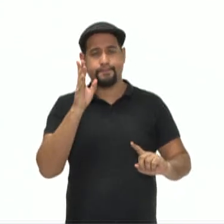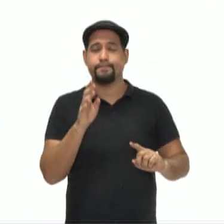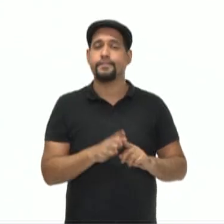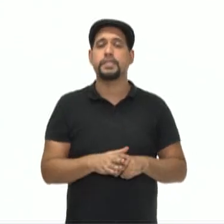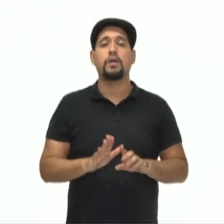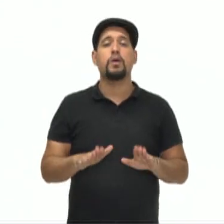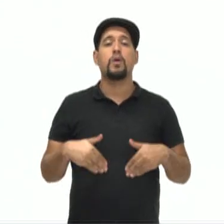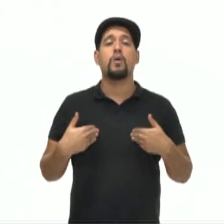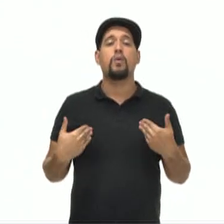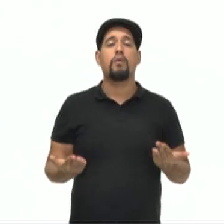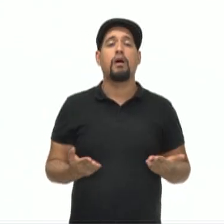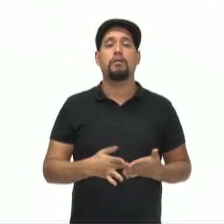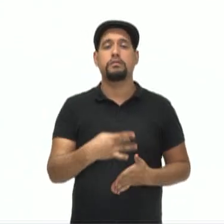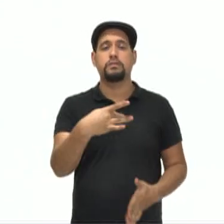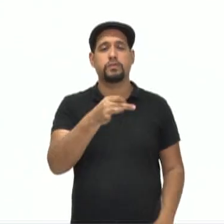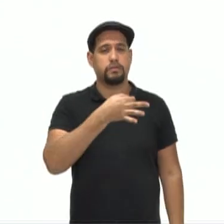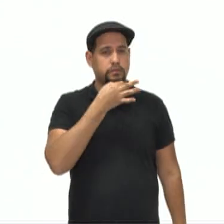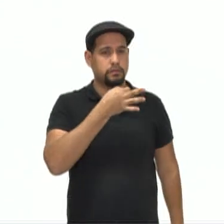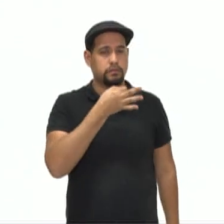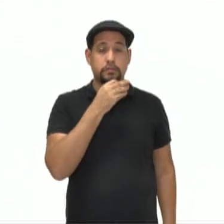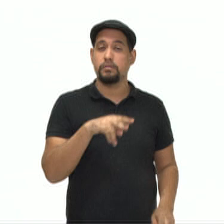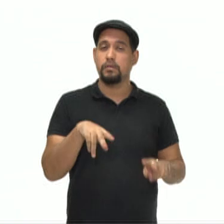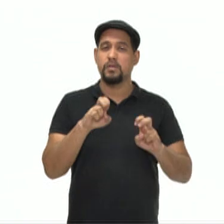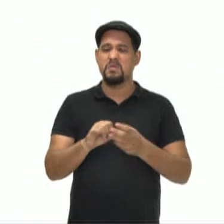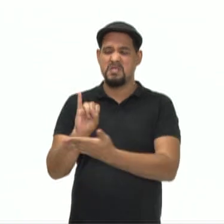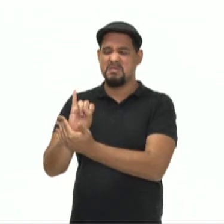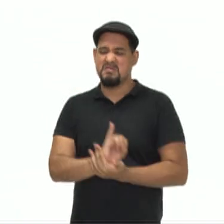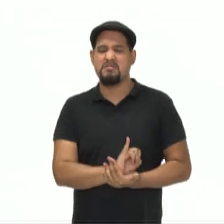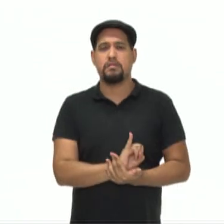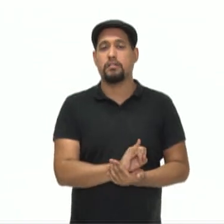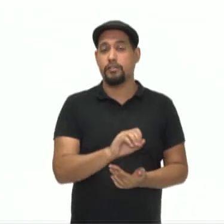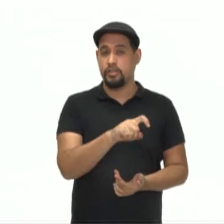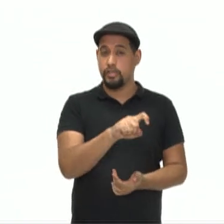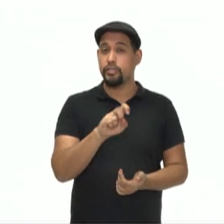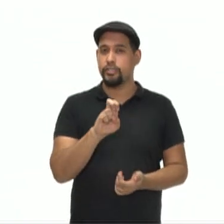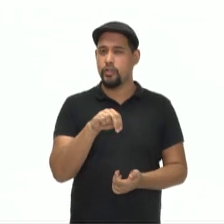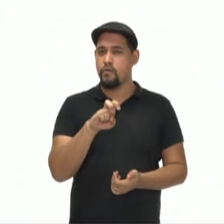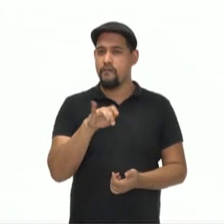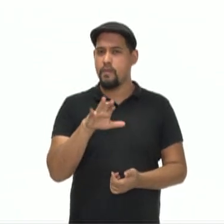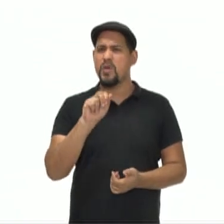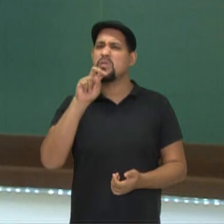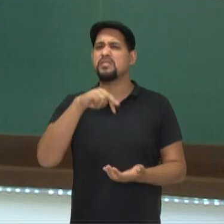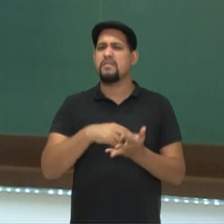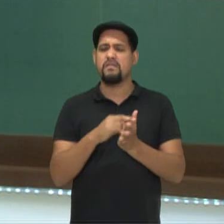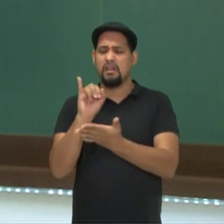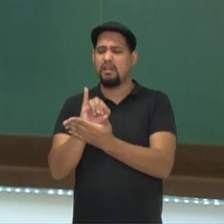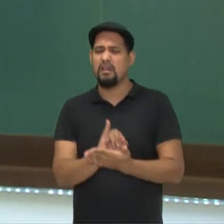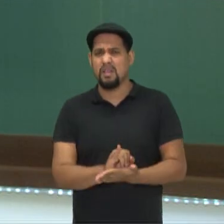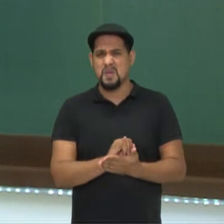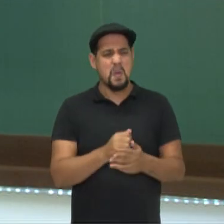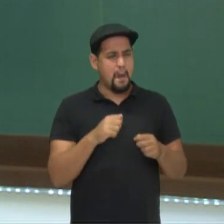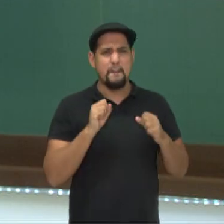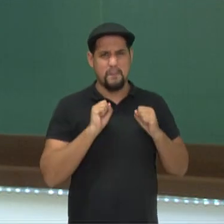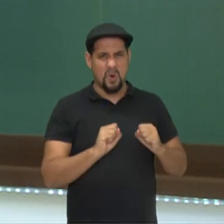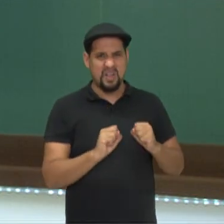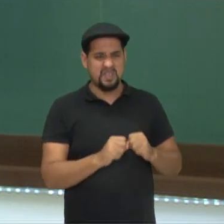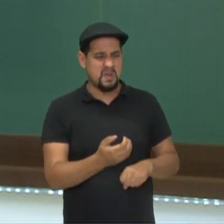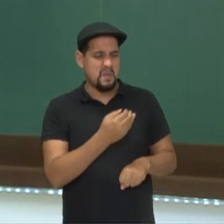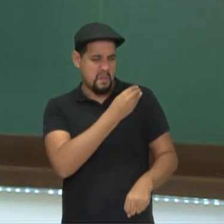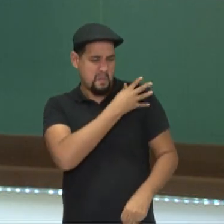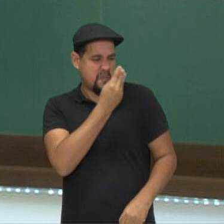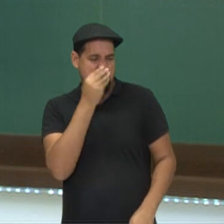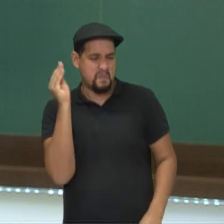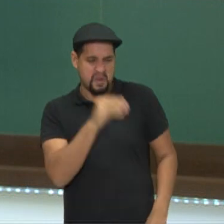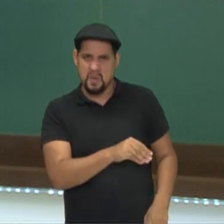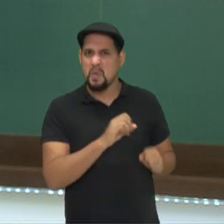e qual a sua opinião sobre a xenofobia? O que você acha sobre a xenofobia? Você acha que a gente tem que tratar mal mesmo quem vem, ou você acha